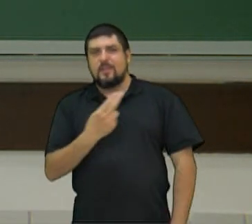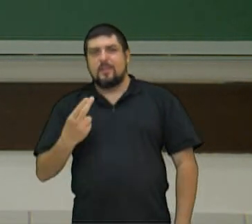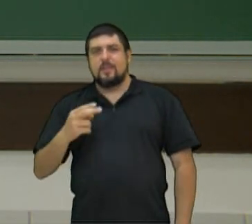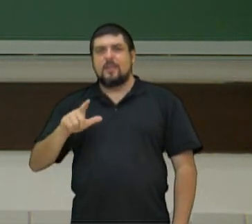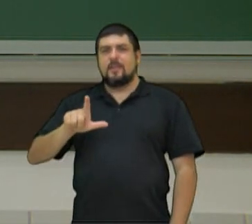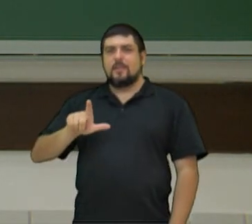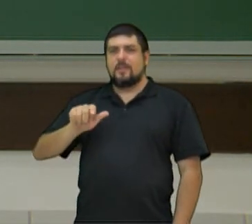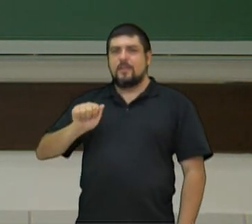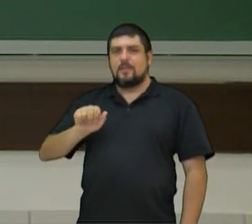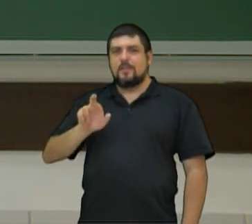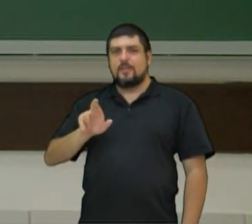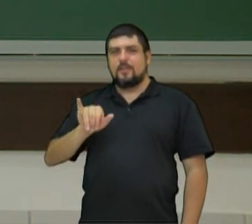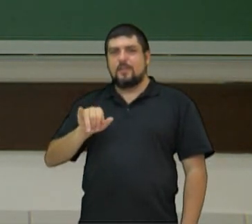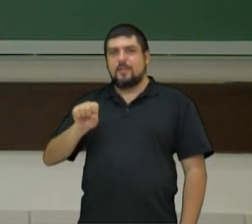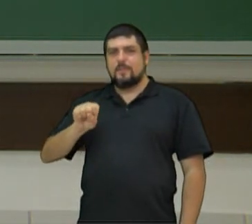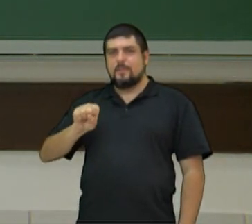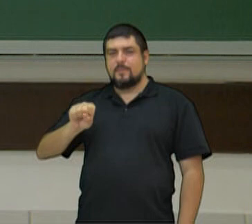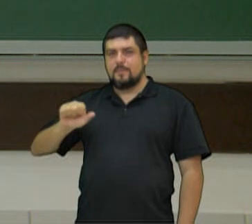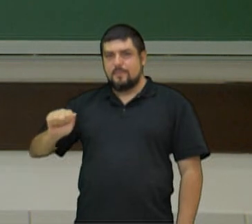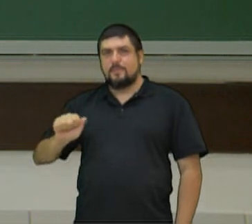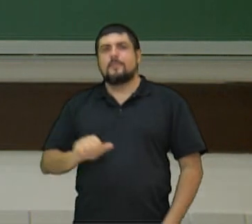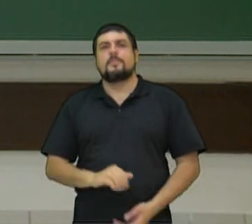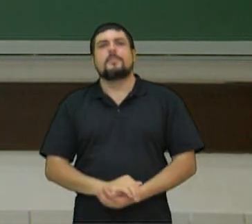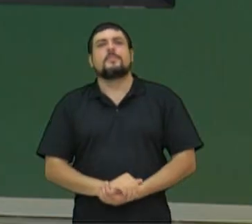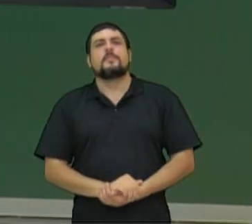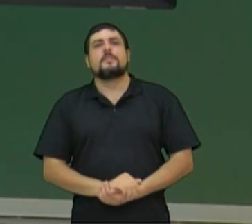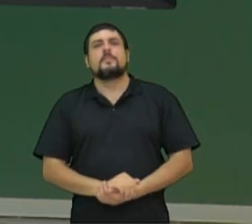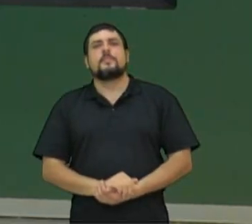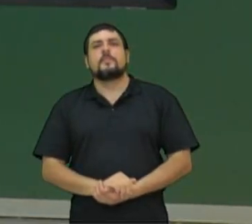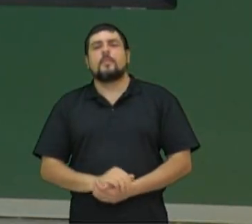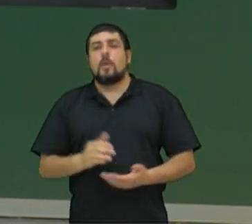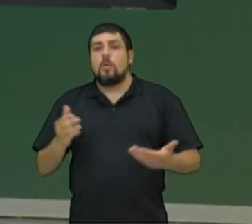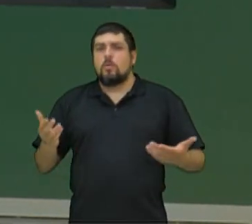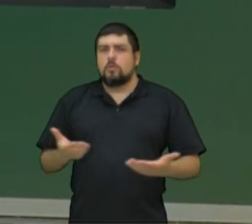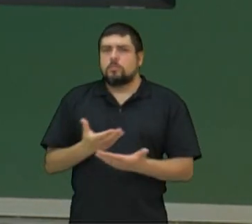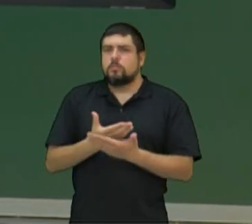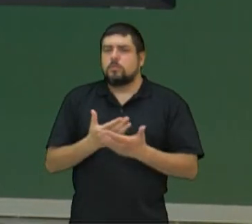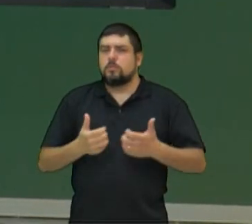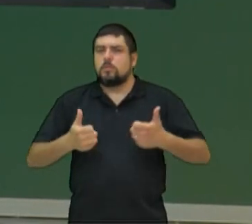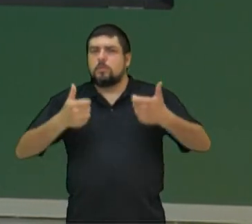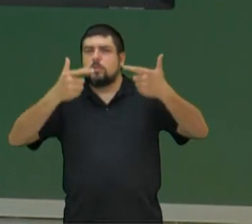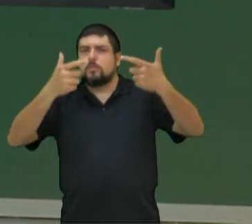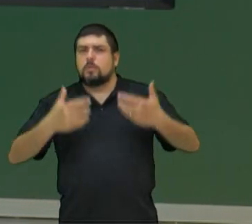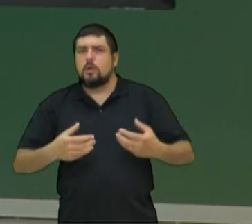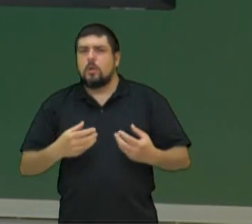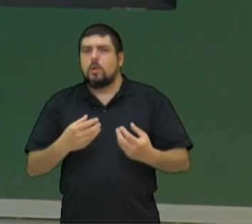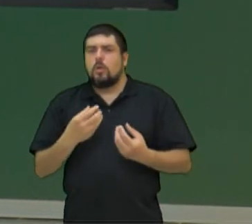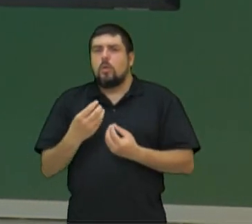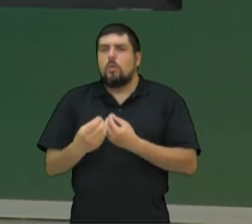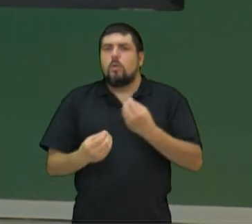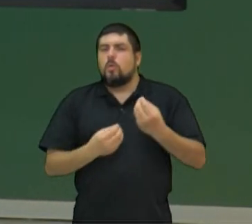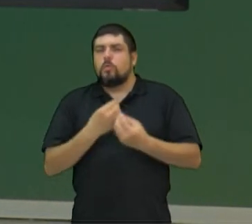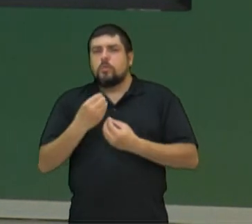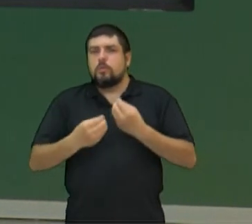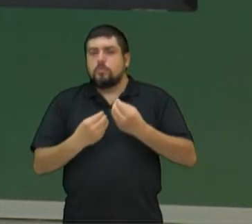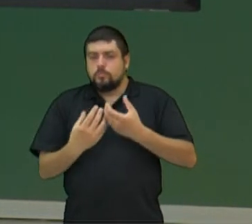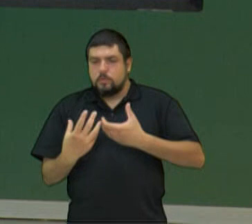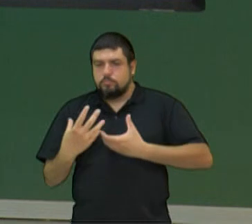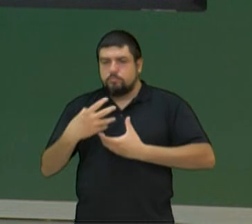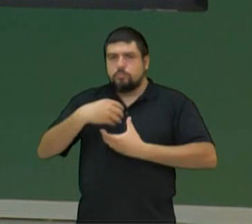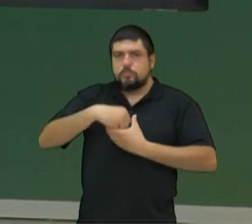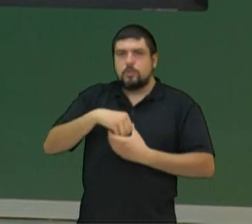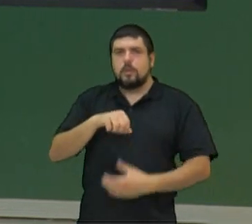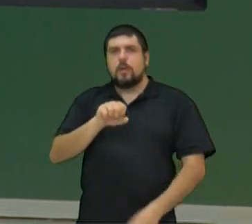Larissa. E na aula de hoje, nós vamos falar sobre a saúde do sistema imunitário. Então,